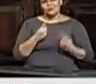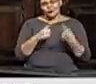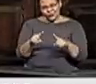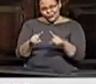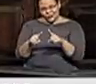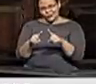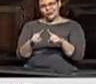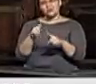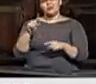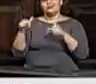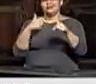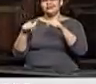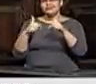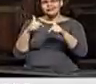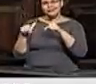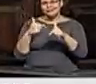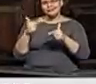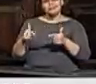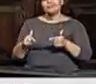o